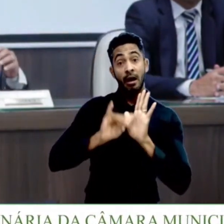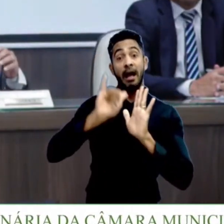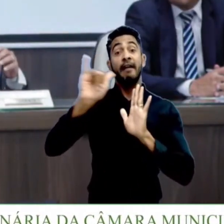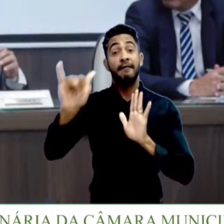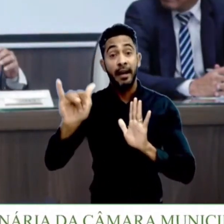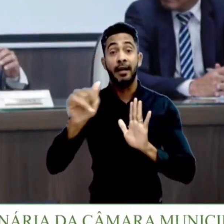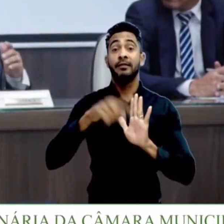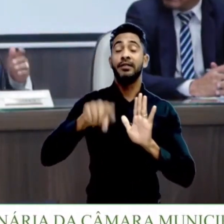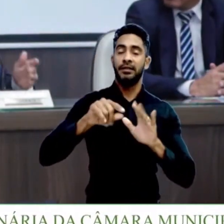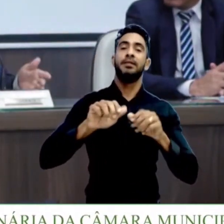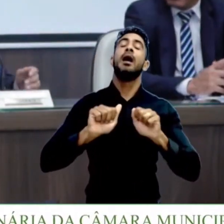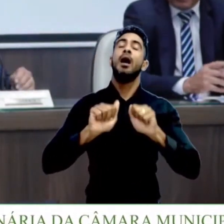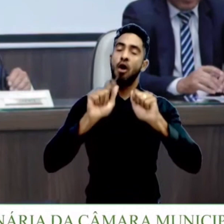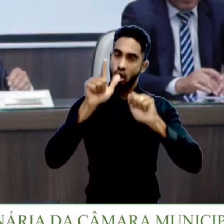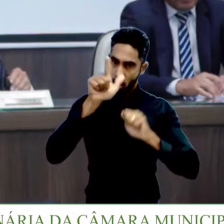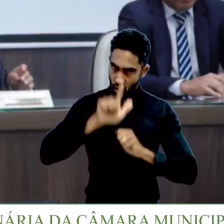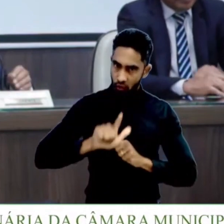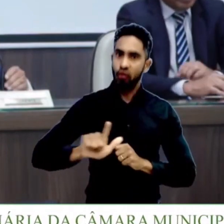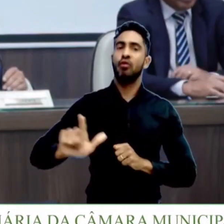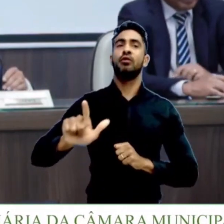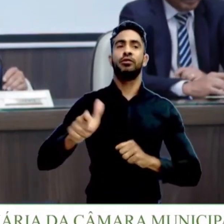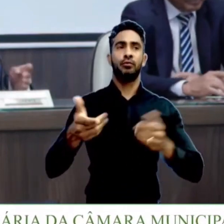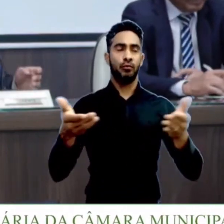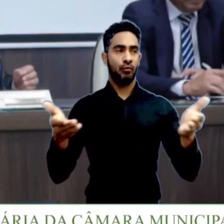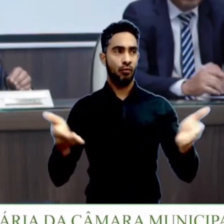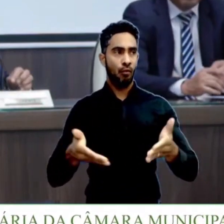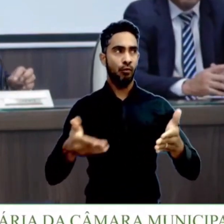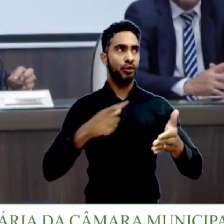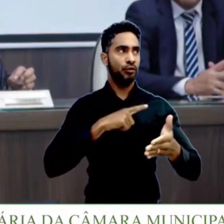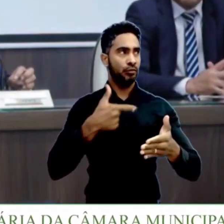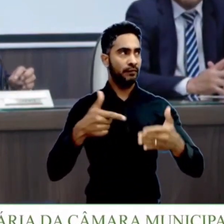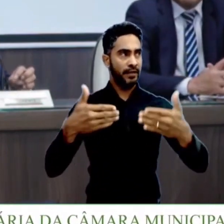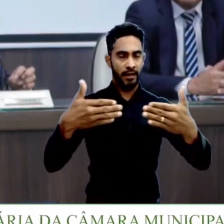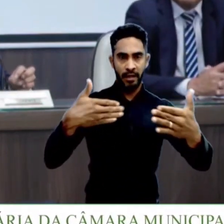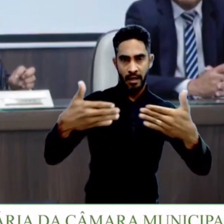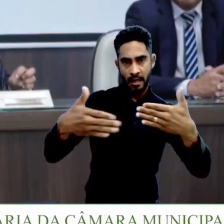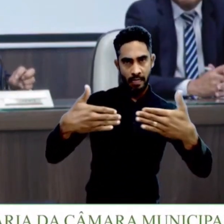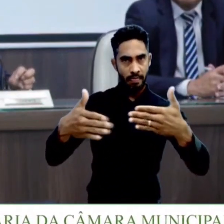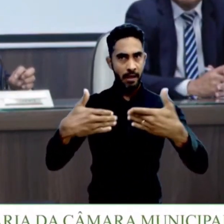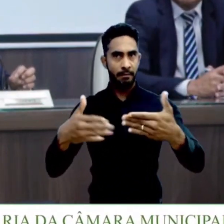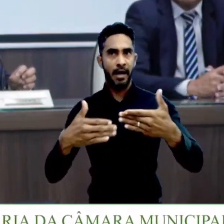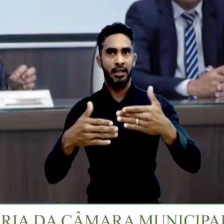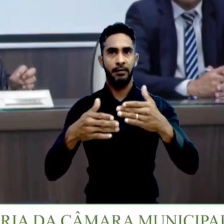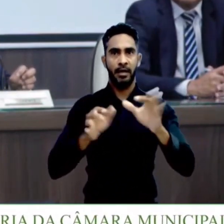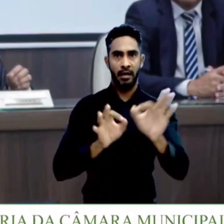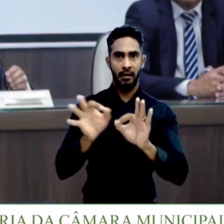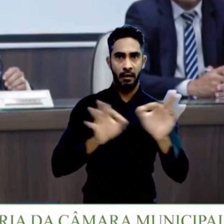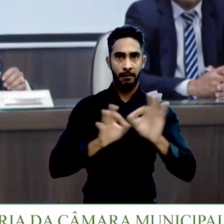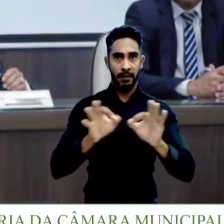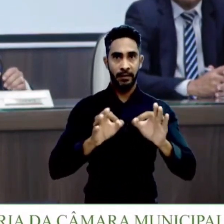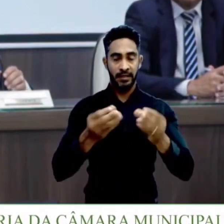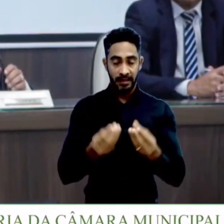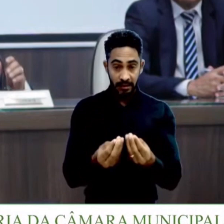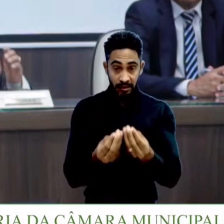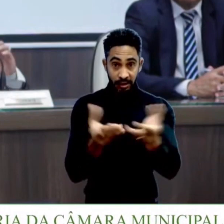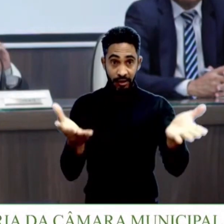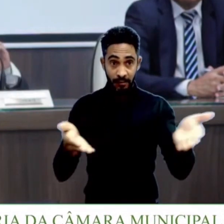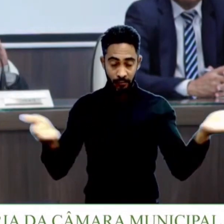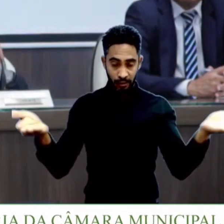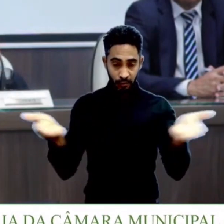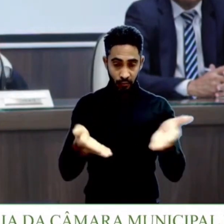vocês. E, claro, hoje não vai ter debate algum a respeito desse plano, porque está sendo distribuído hoje.